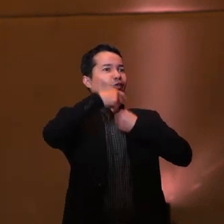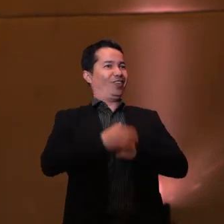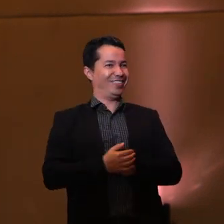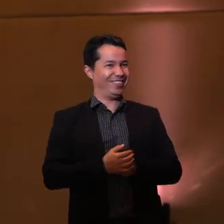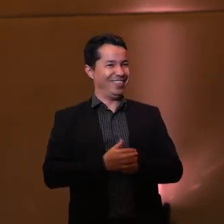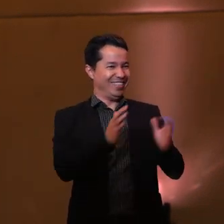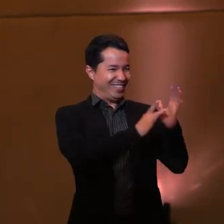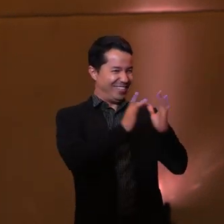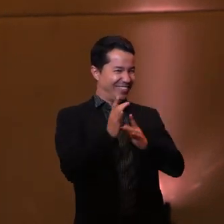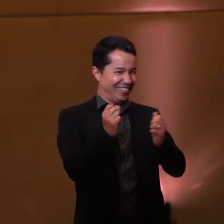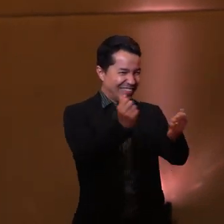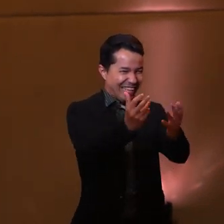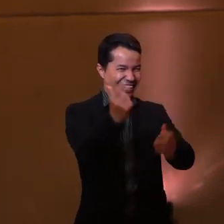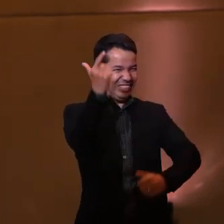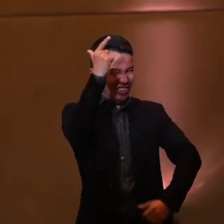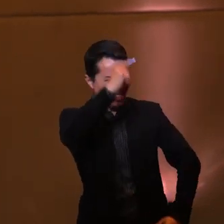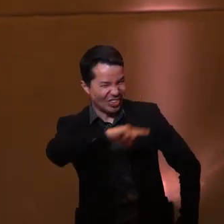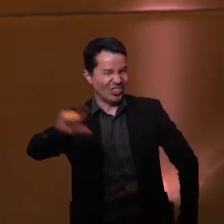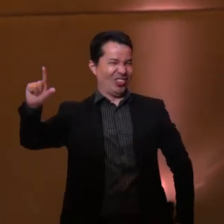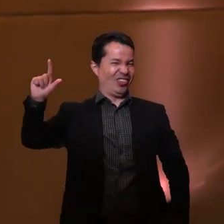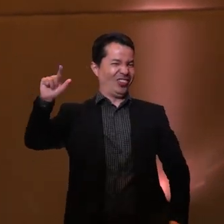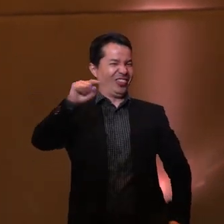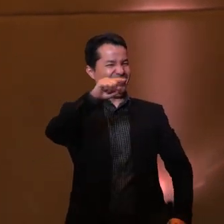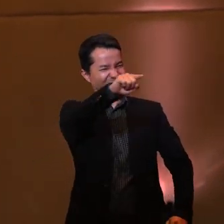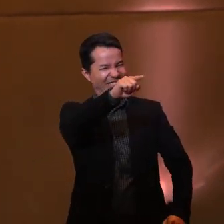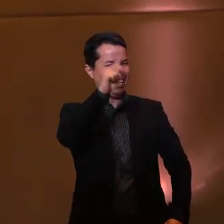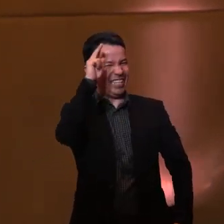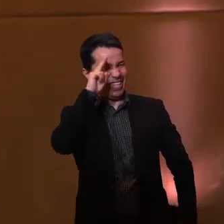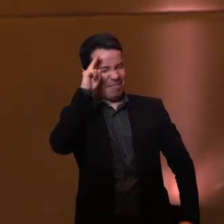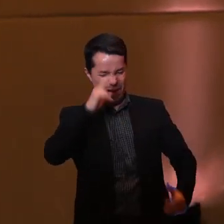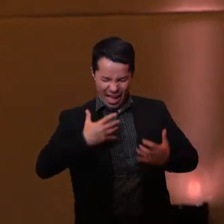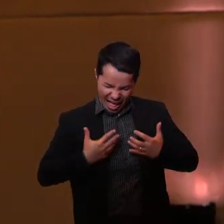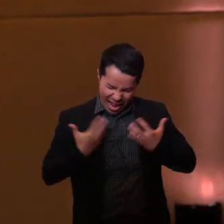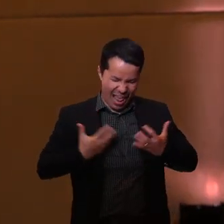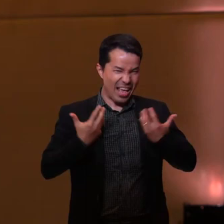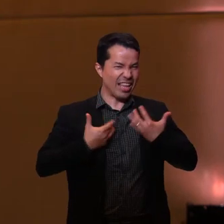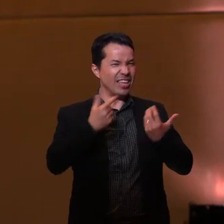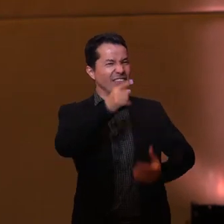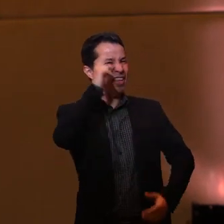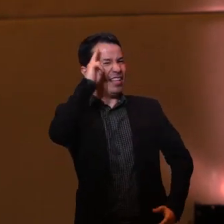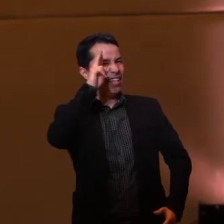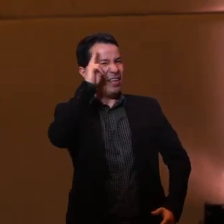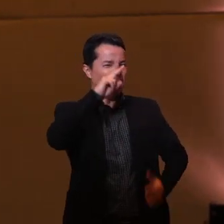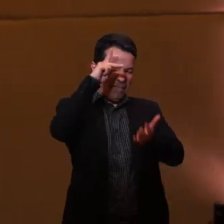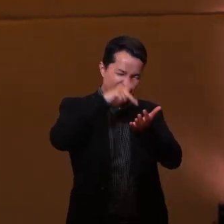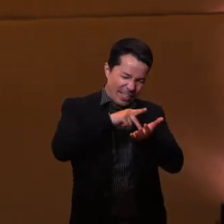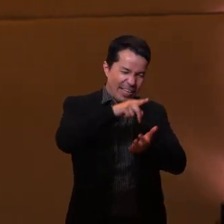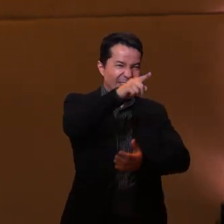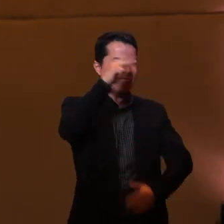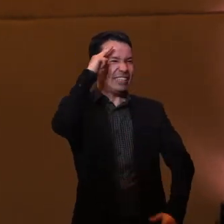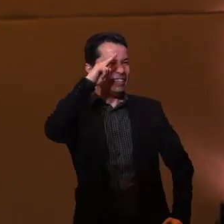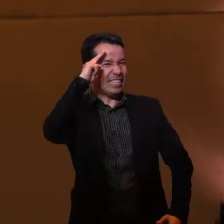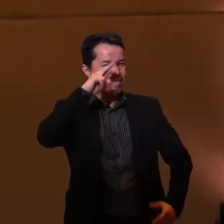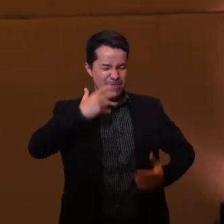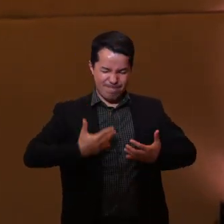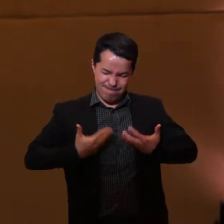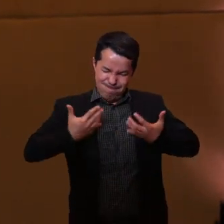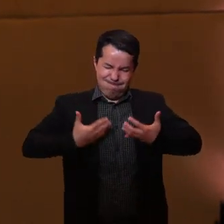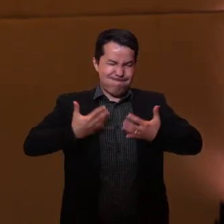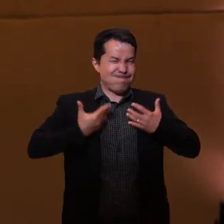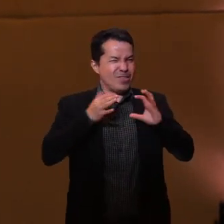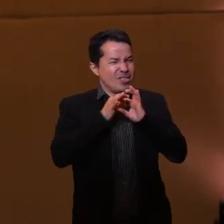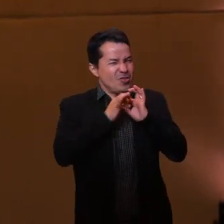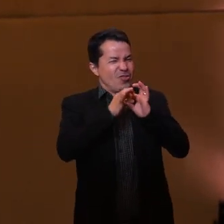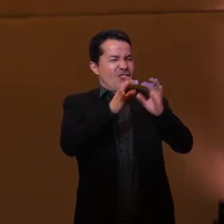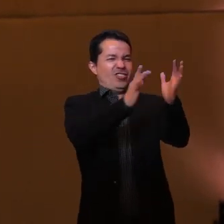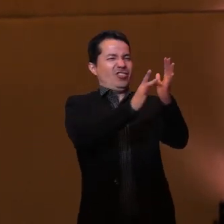nós. Jesus ressuscitou ao terceiro dia, e aqueles que creem são vivificados com Ele para